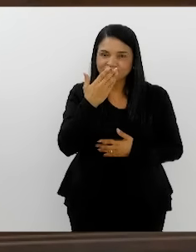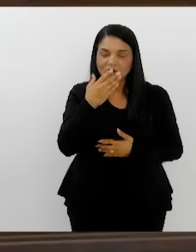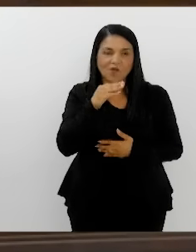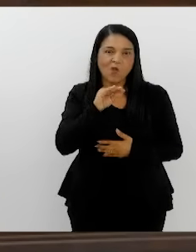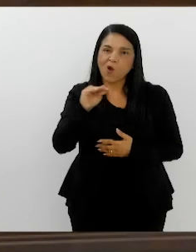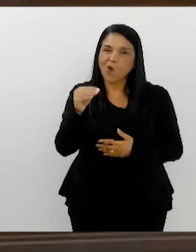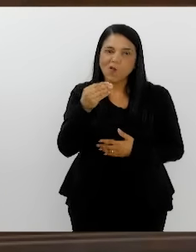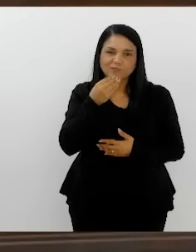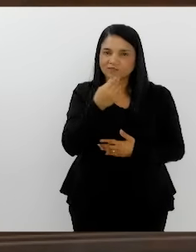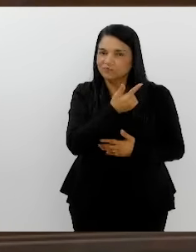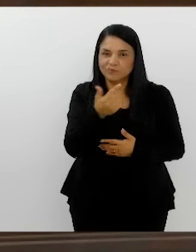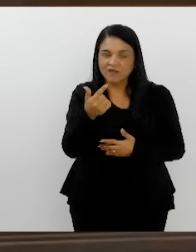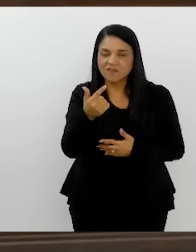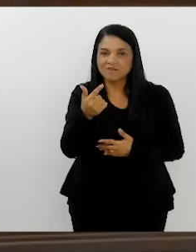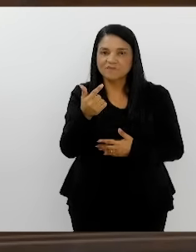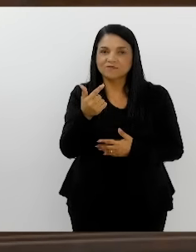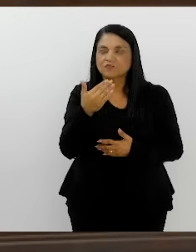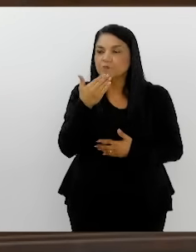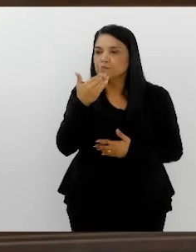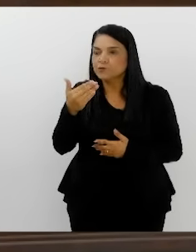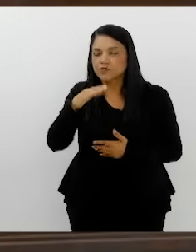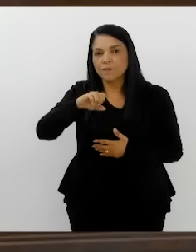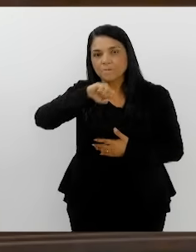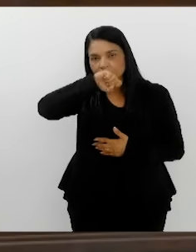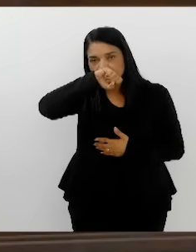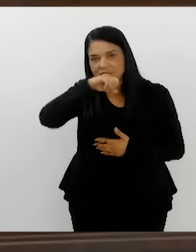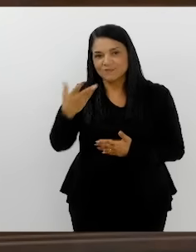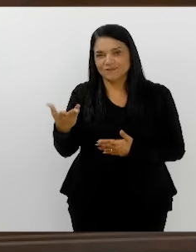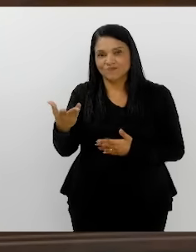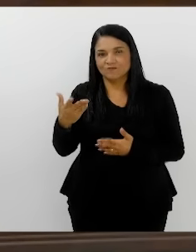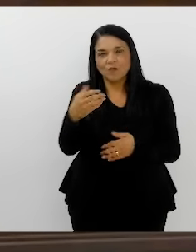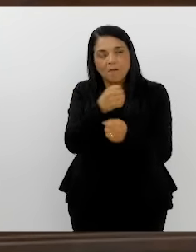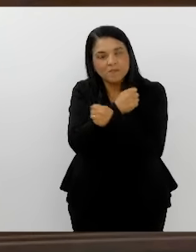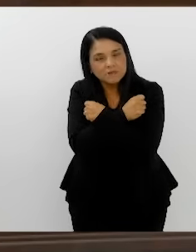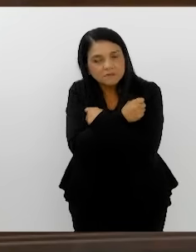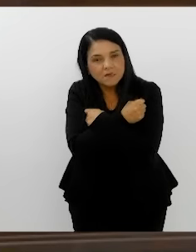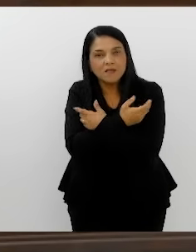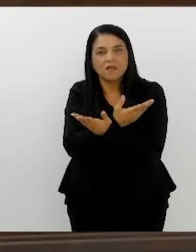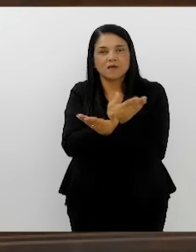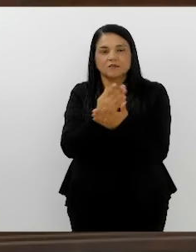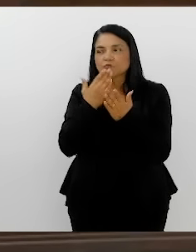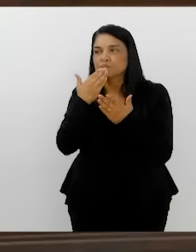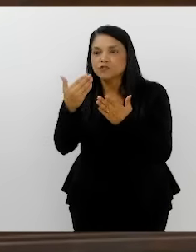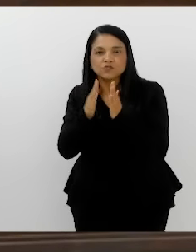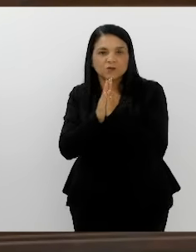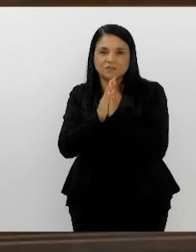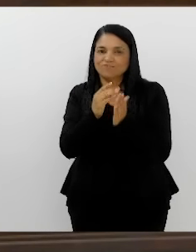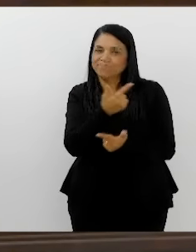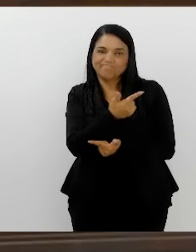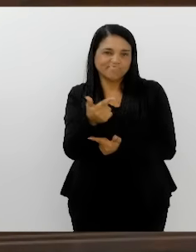oportunidade de pedir-lhe a bênção, de dar um abraço, de lhe pedir uma oração.